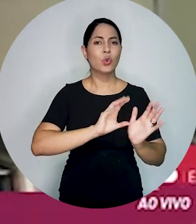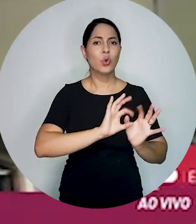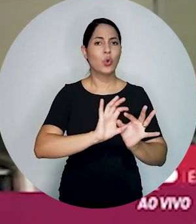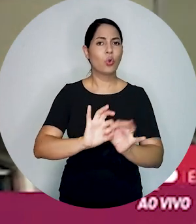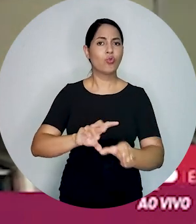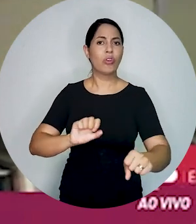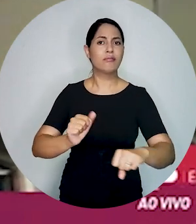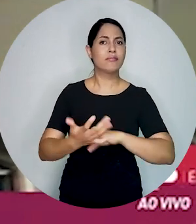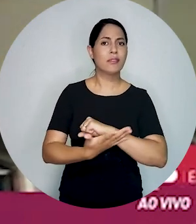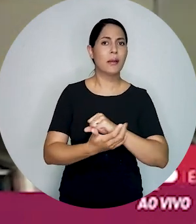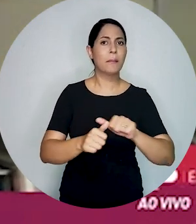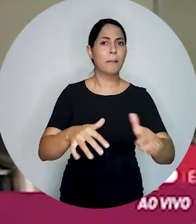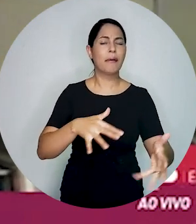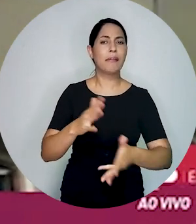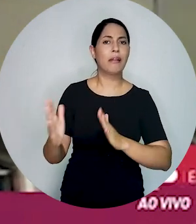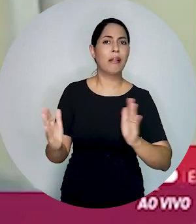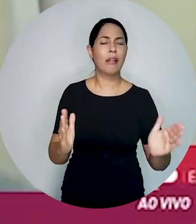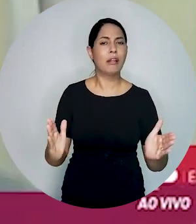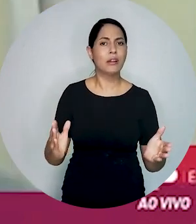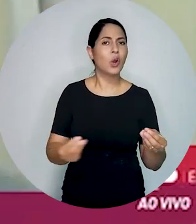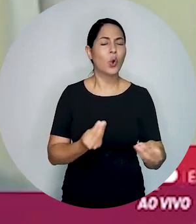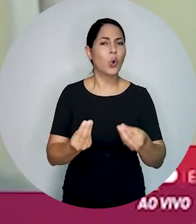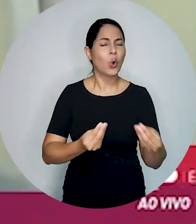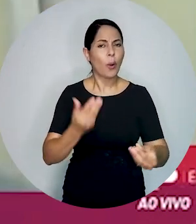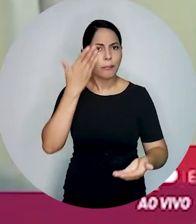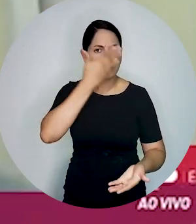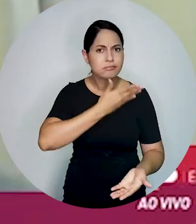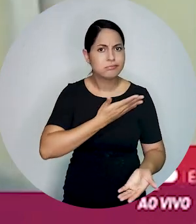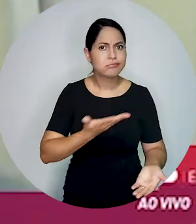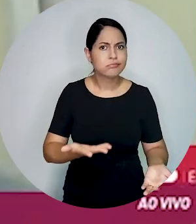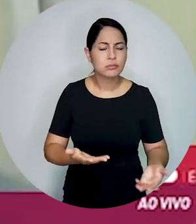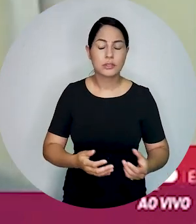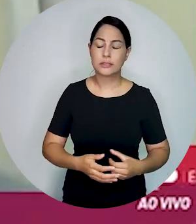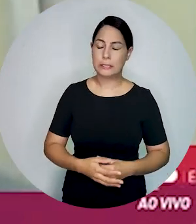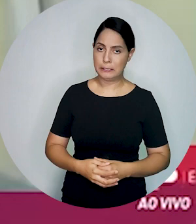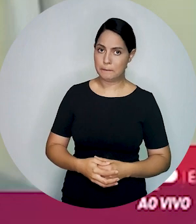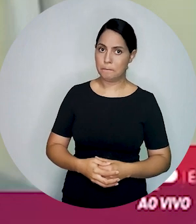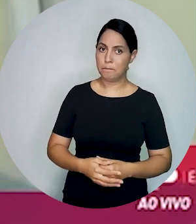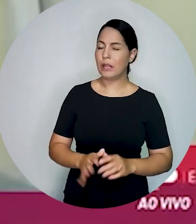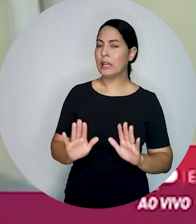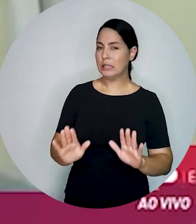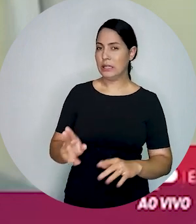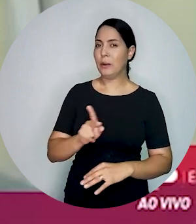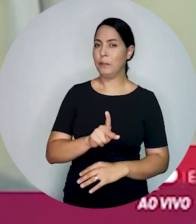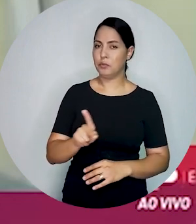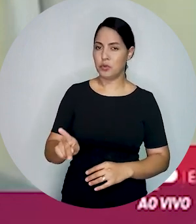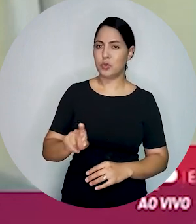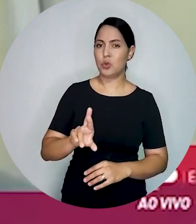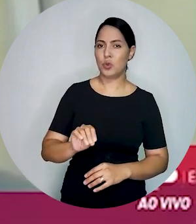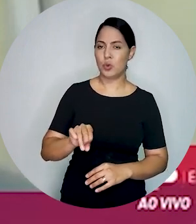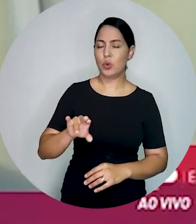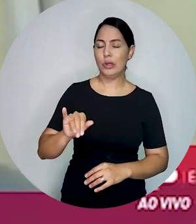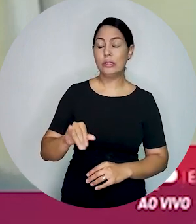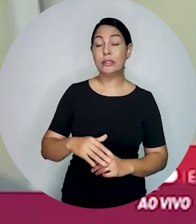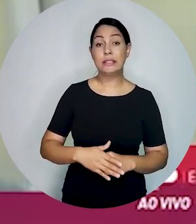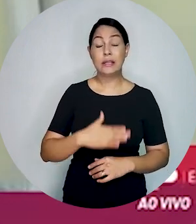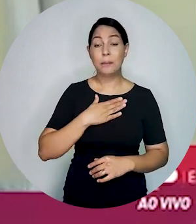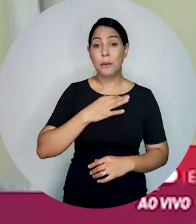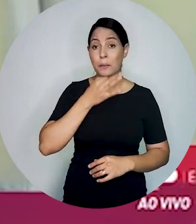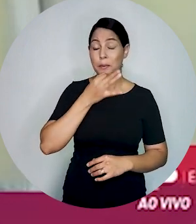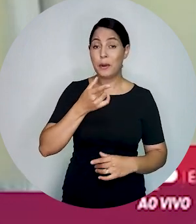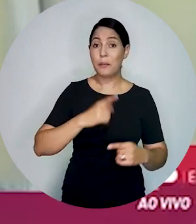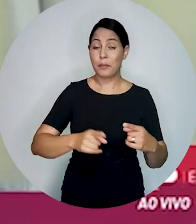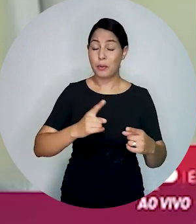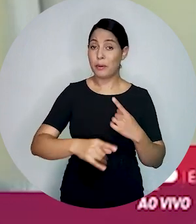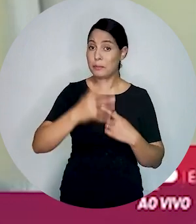dentro dessa realidade? Professor Rony, realmente assim, há problemas que me parecem